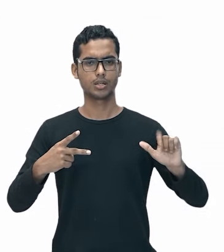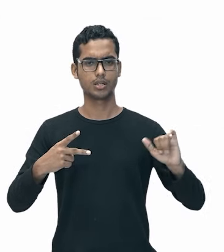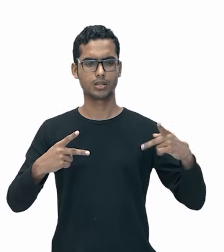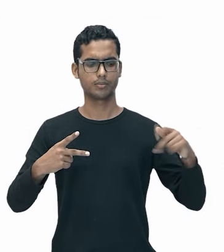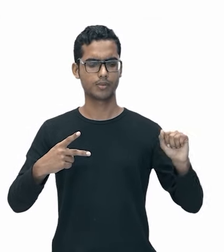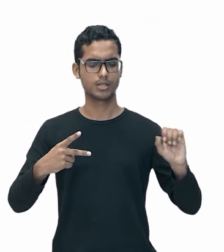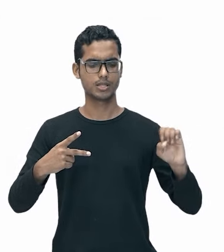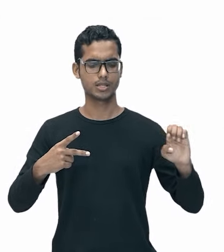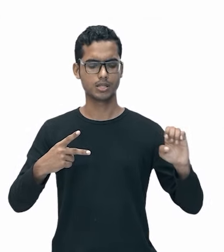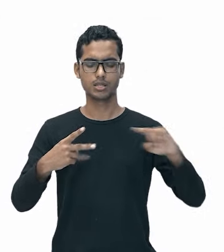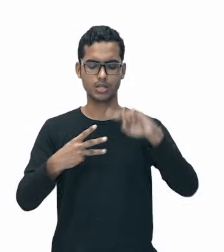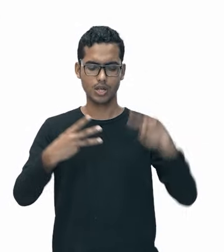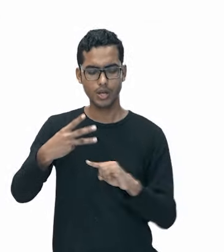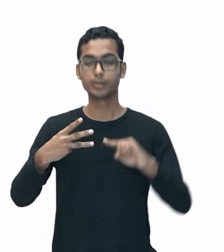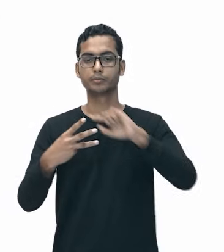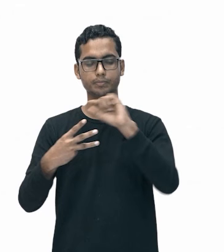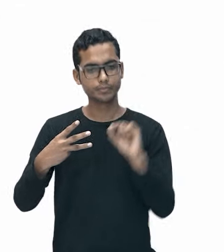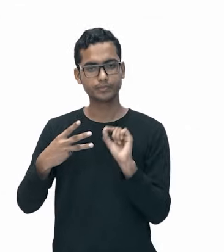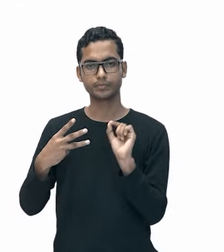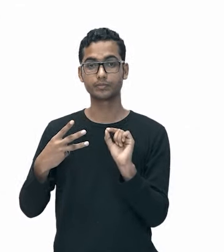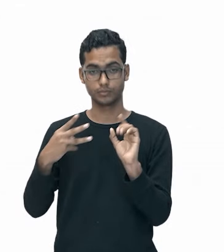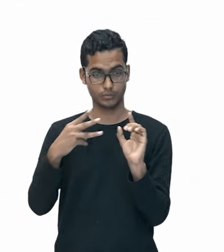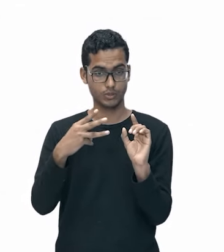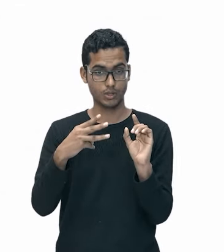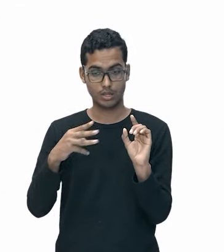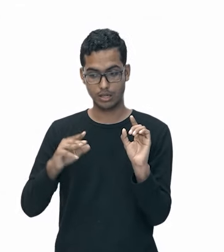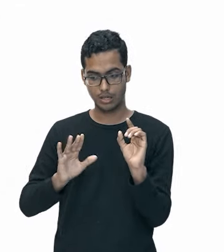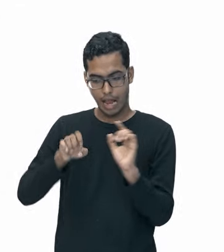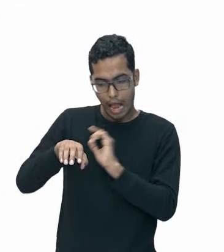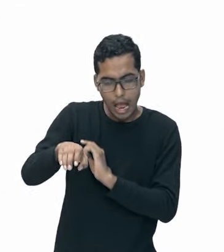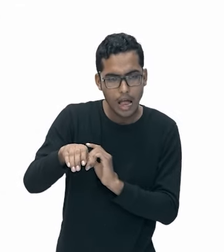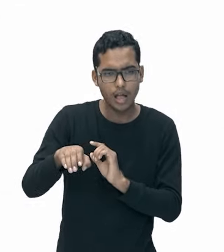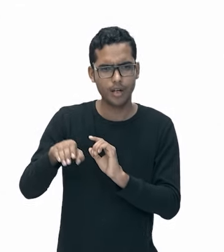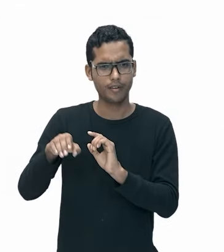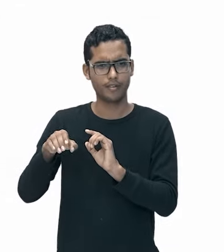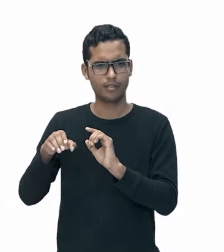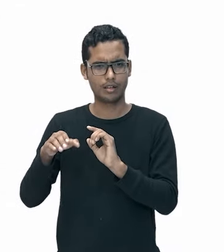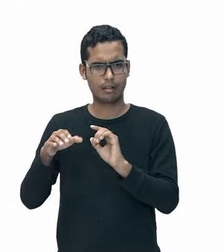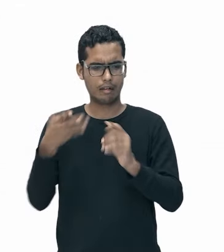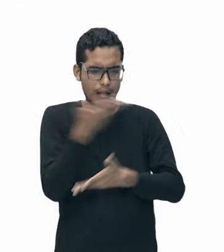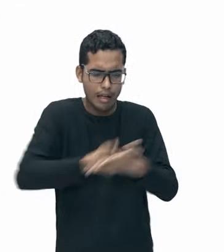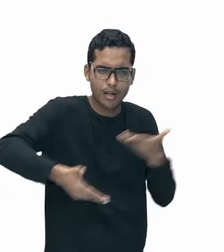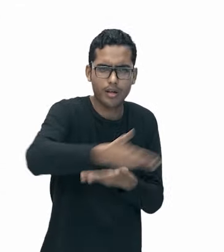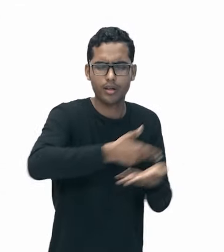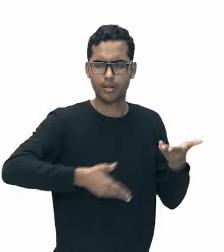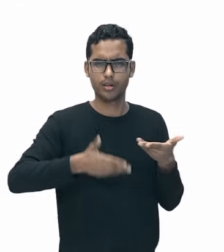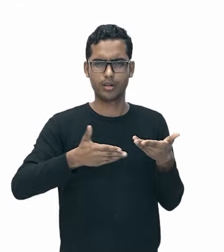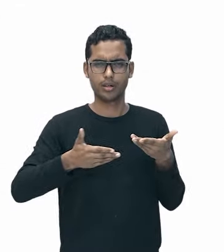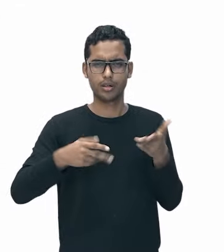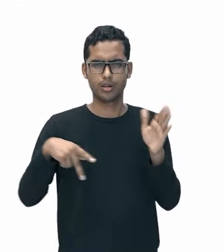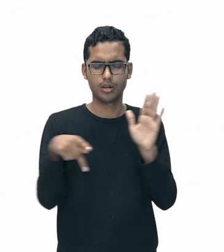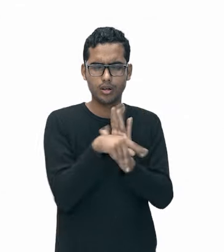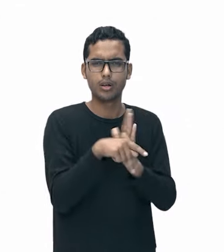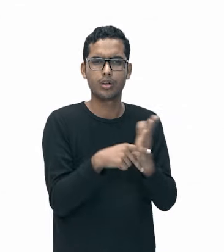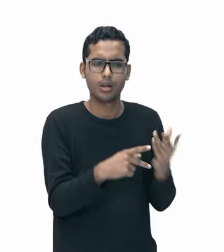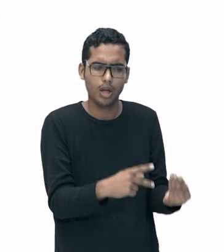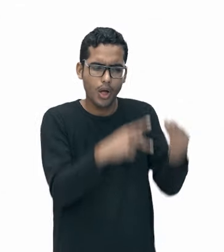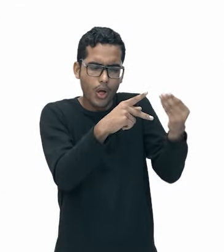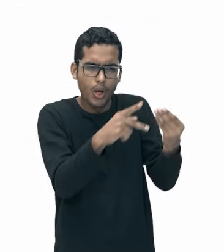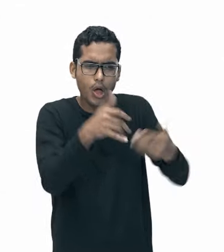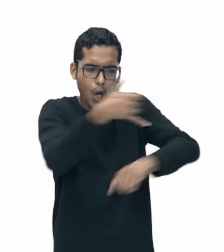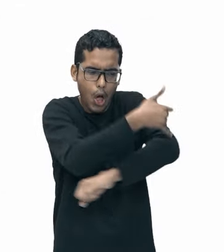uma enzima Ela não é uma substância que vai reagir ou interagir com o carboidrato com a gordura não